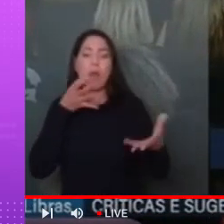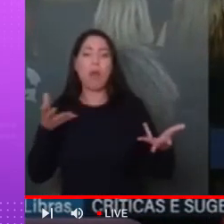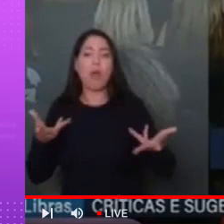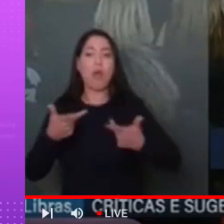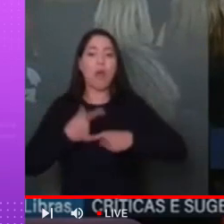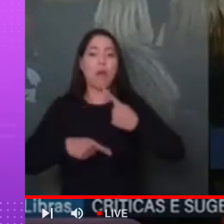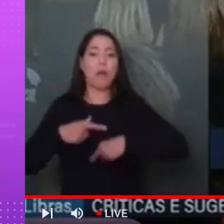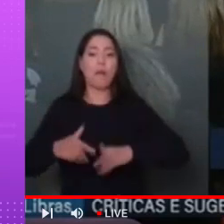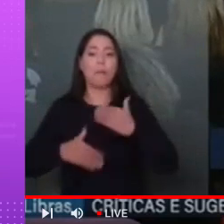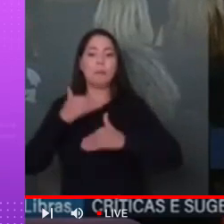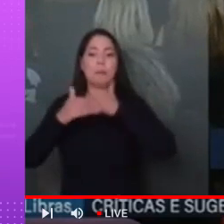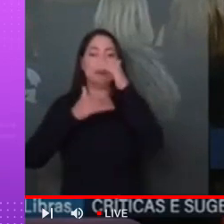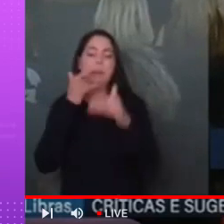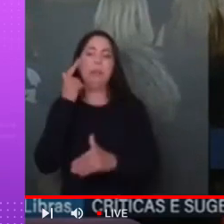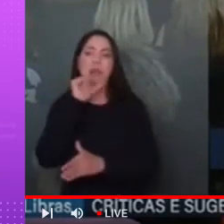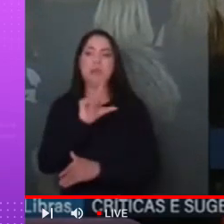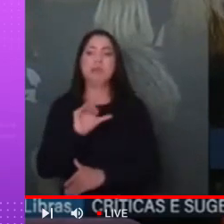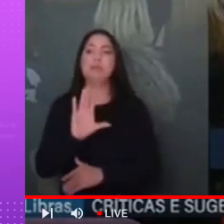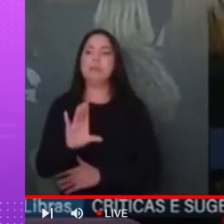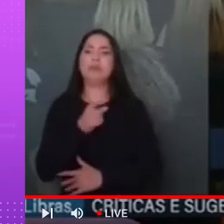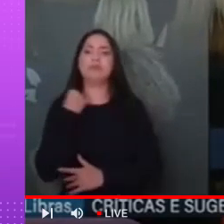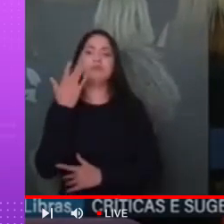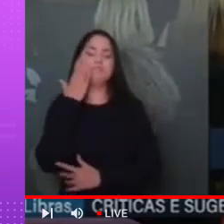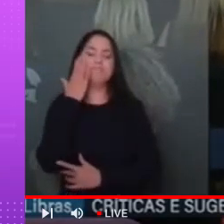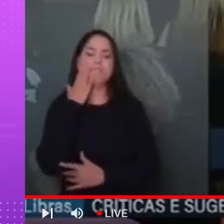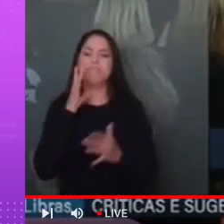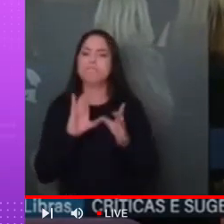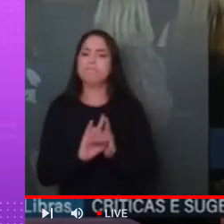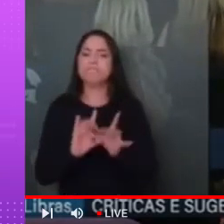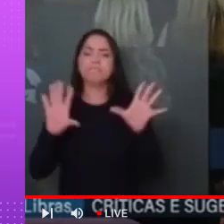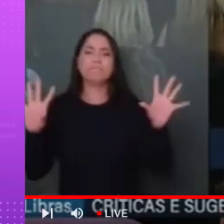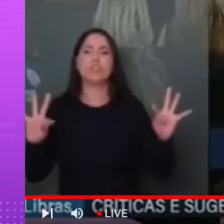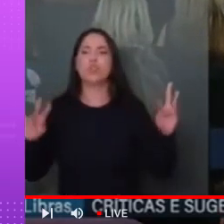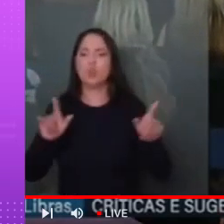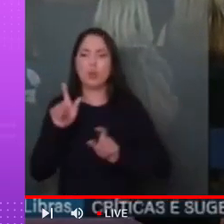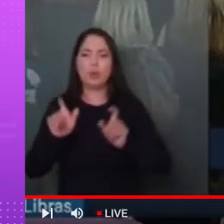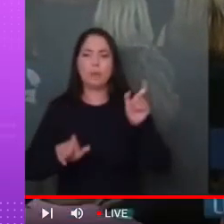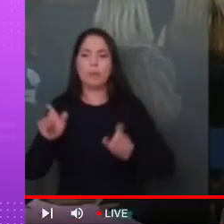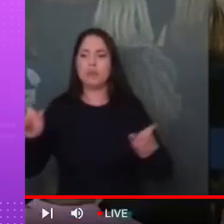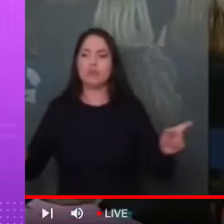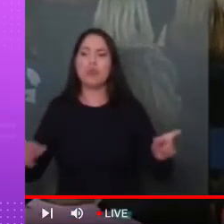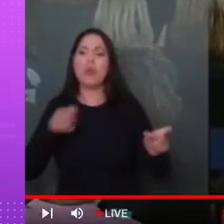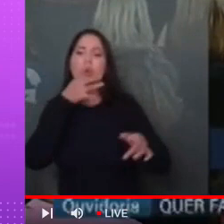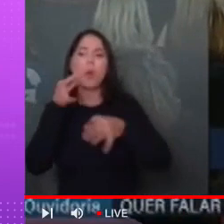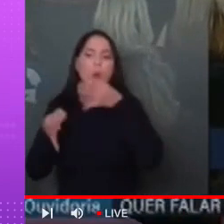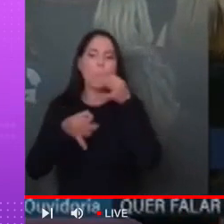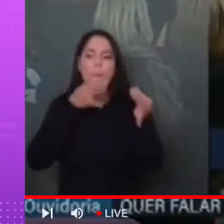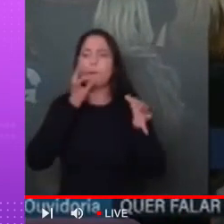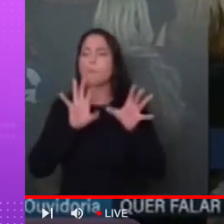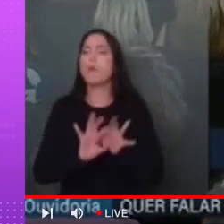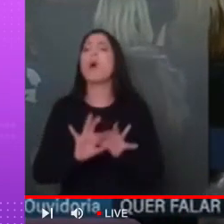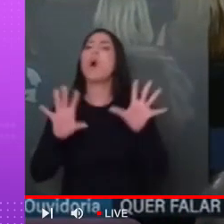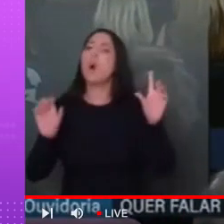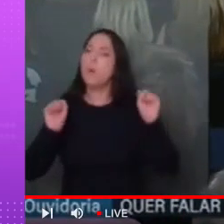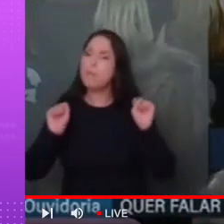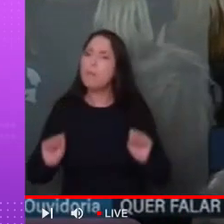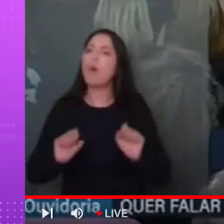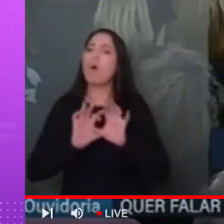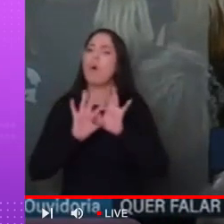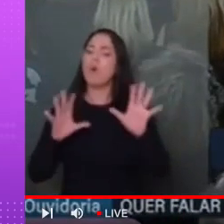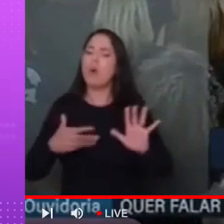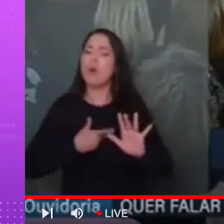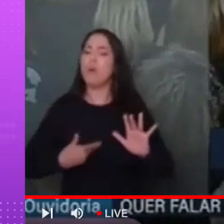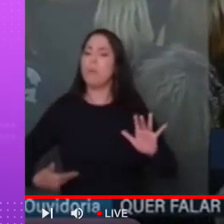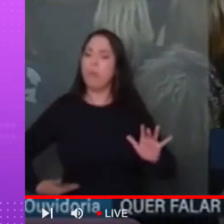entre todos os denunciados nos ataques de 8 de janeiro. Matheus foi preso em Brasília enquanto retornava ao quartel-general do